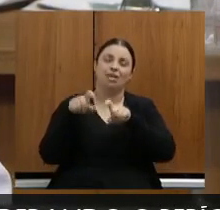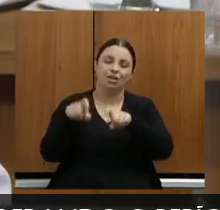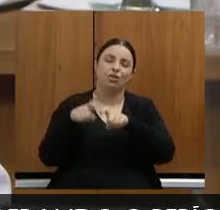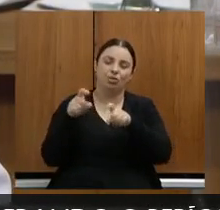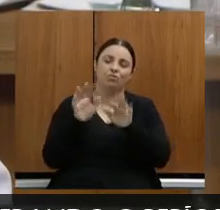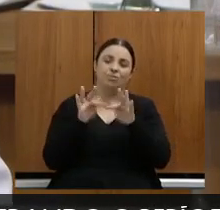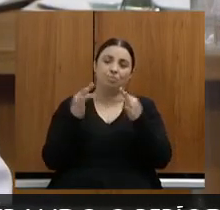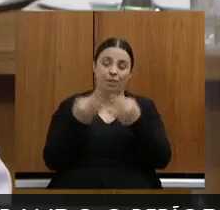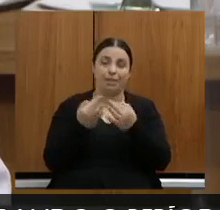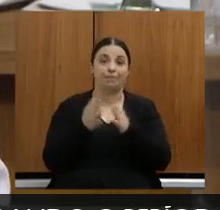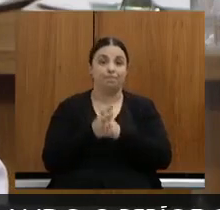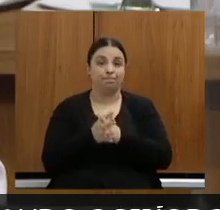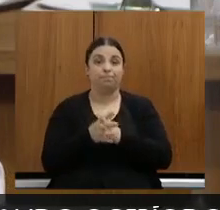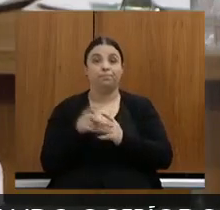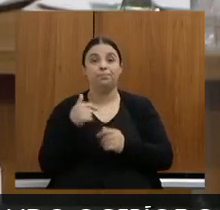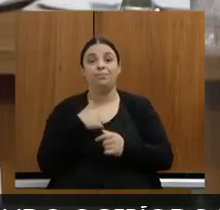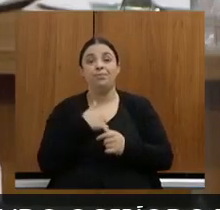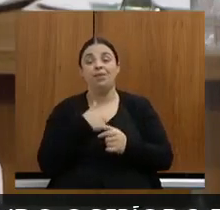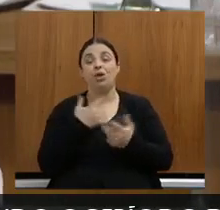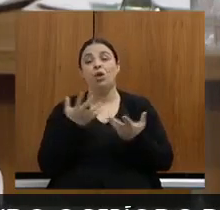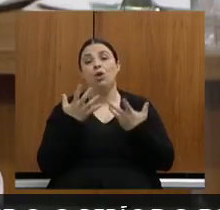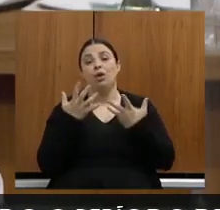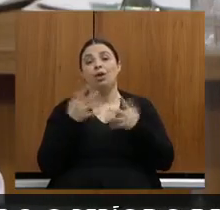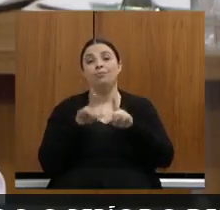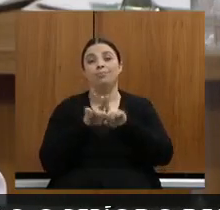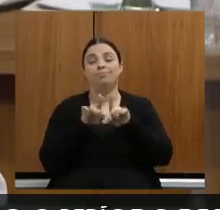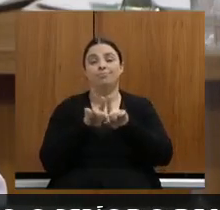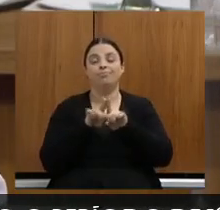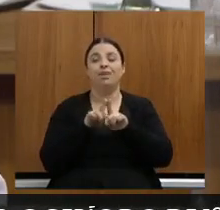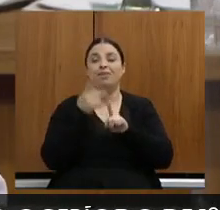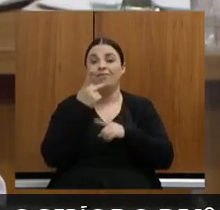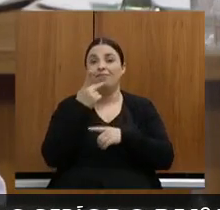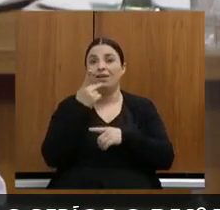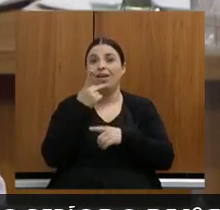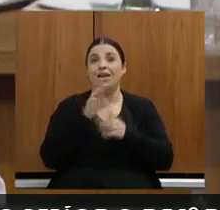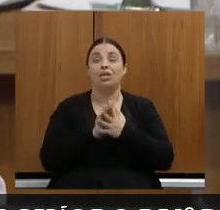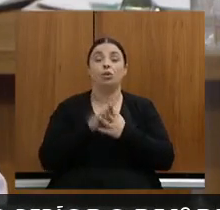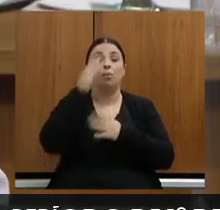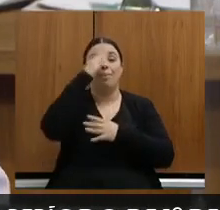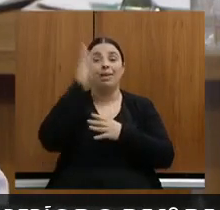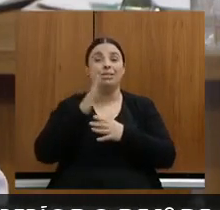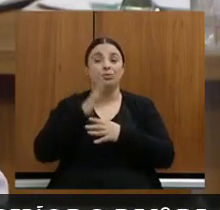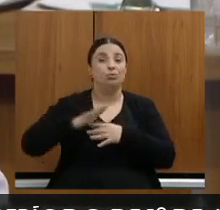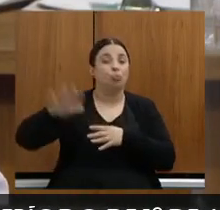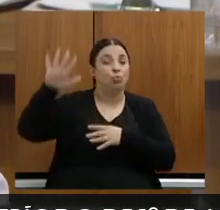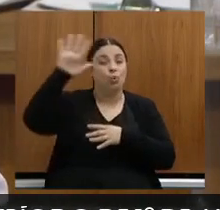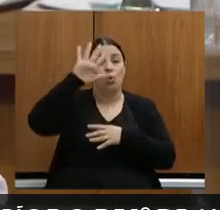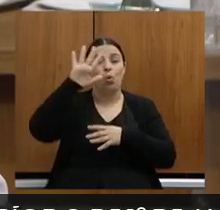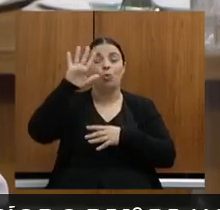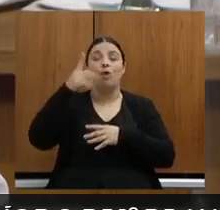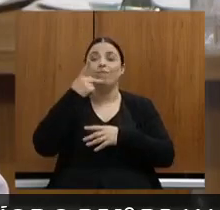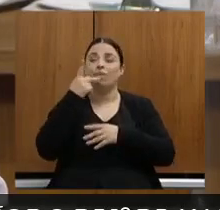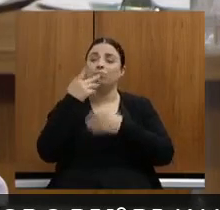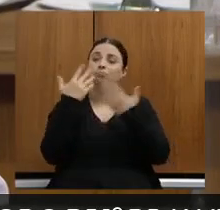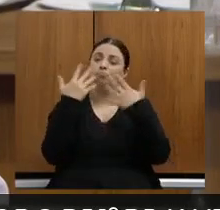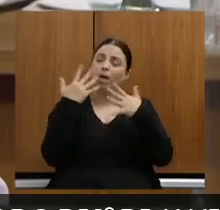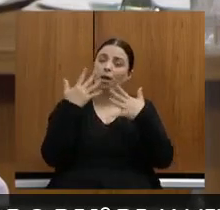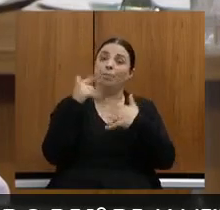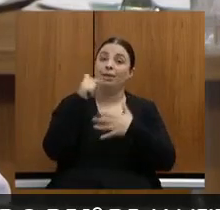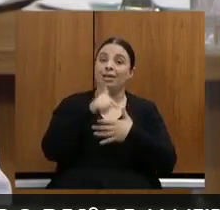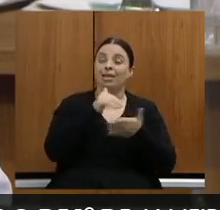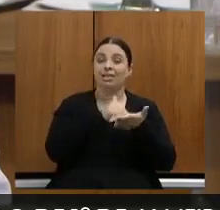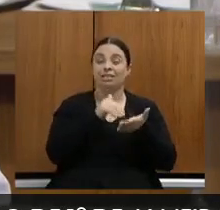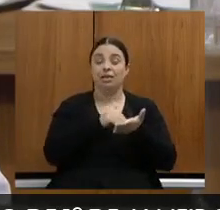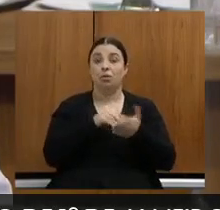deputada que era registrar os elogios que a nossa secretaria recebe no Brasil inteiro exatamente por esse importante